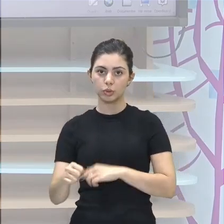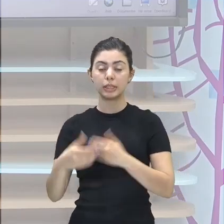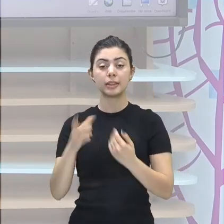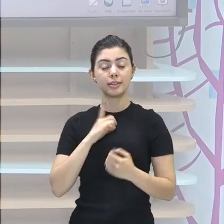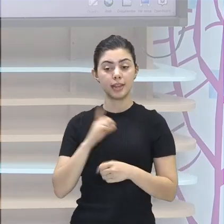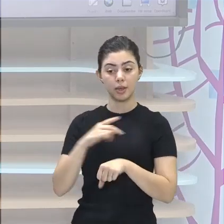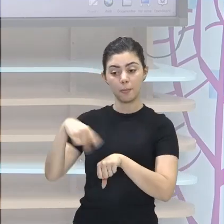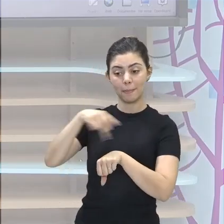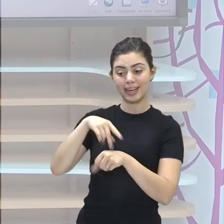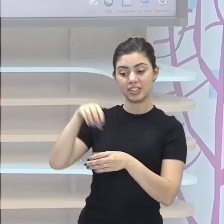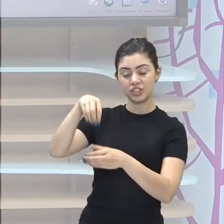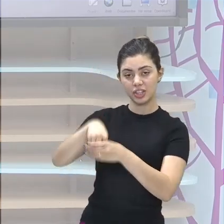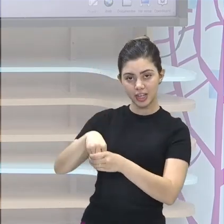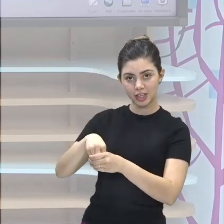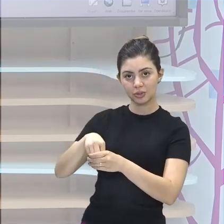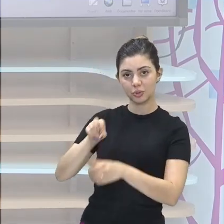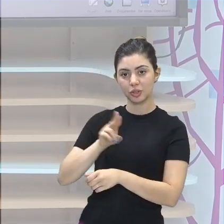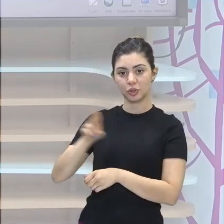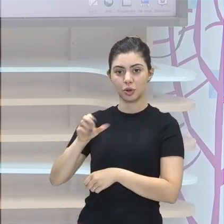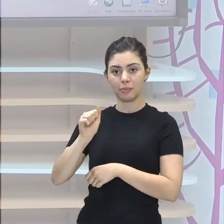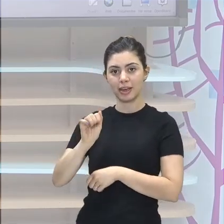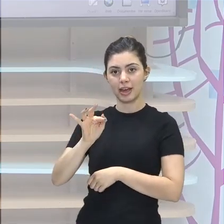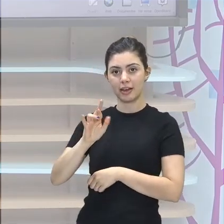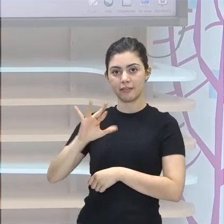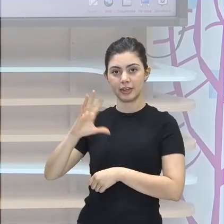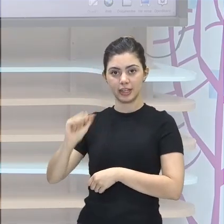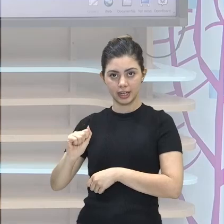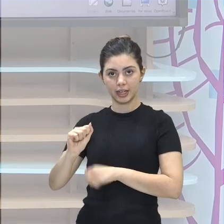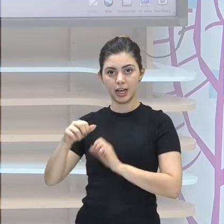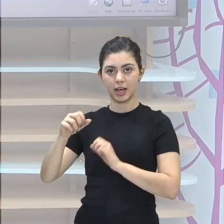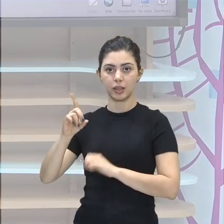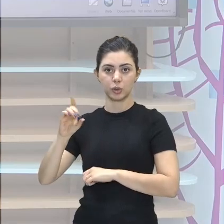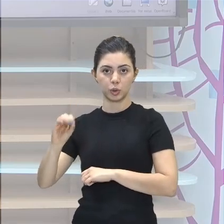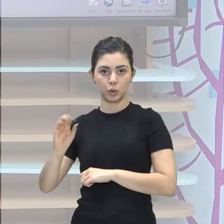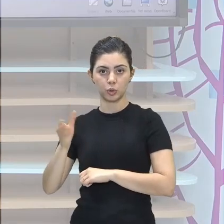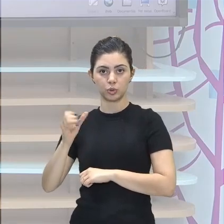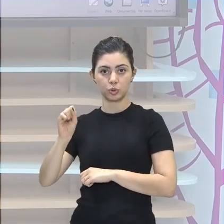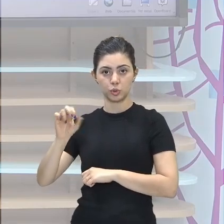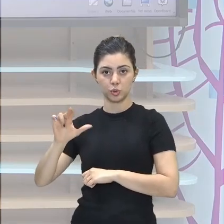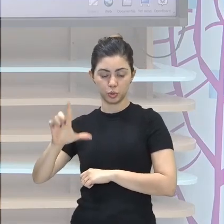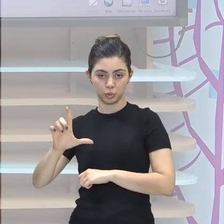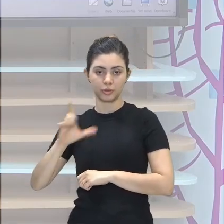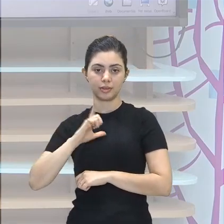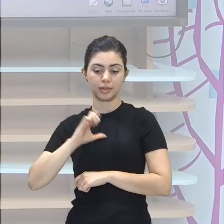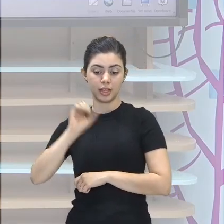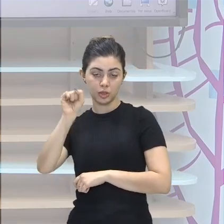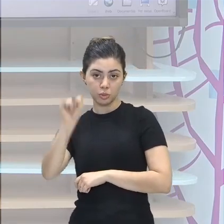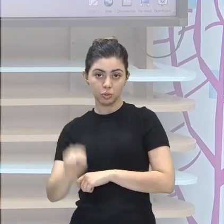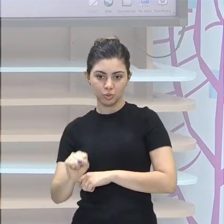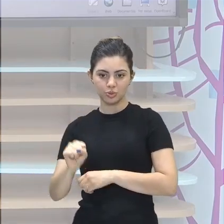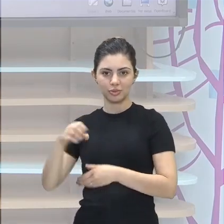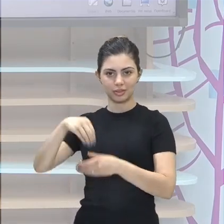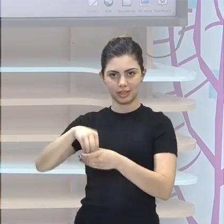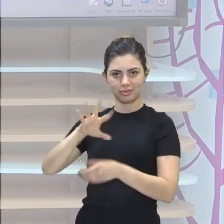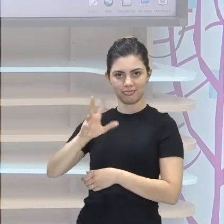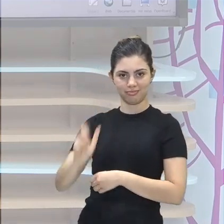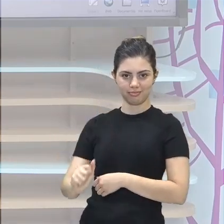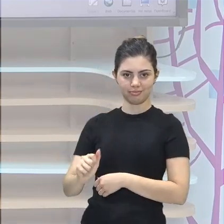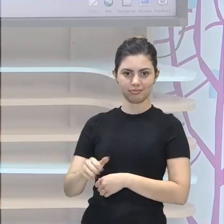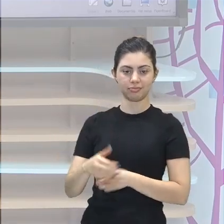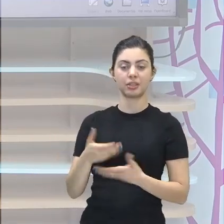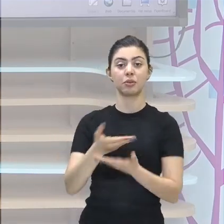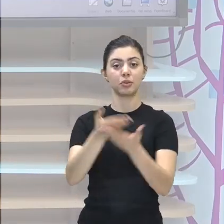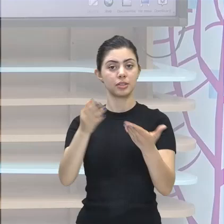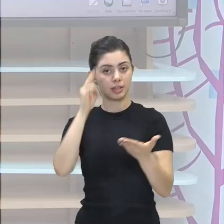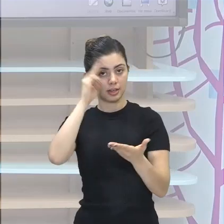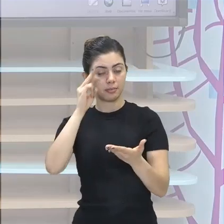chamado África do Sul, que fica no sul do continente africano. Tá bom, gente? A África não é país, é sempre bom lembrar. Vocês aí